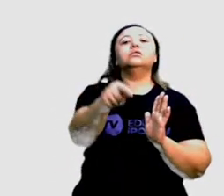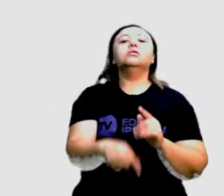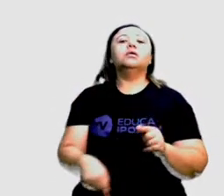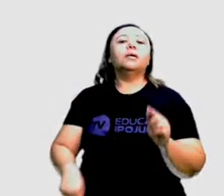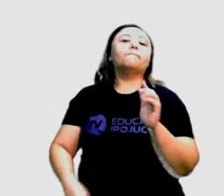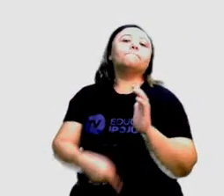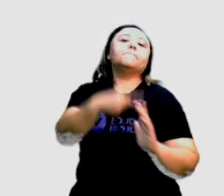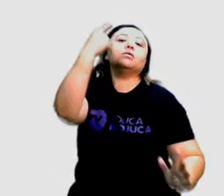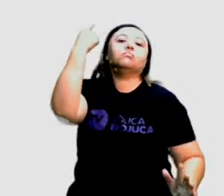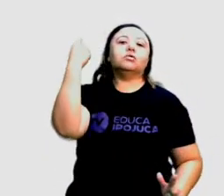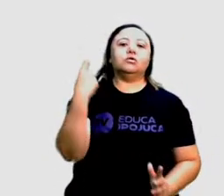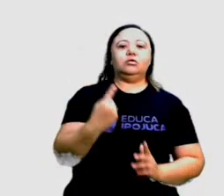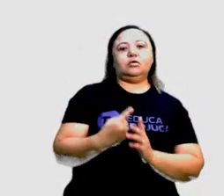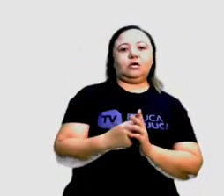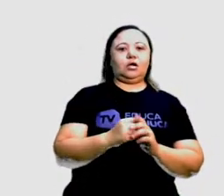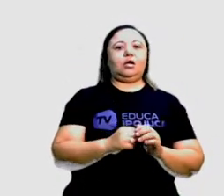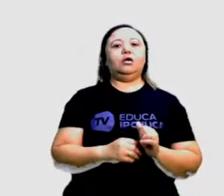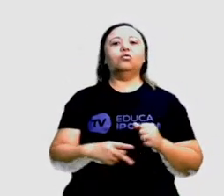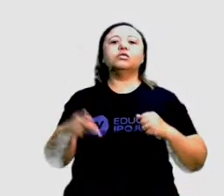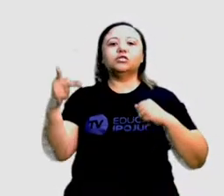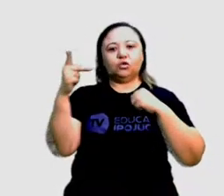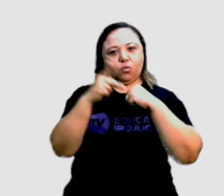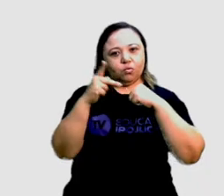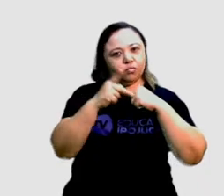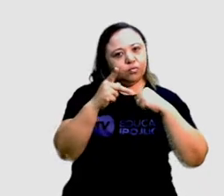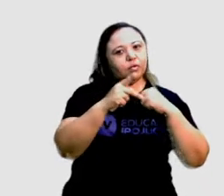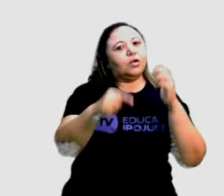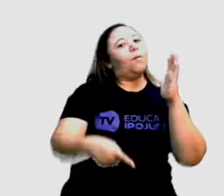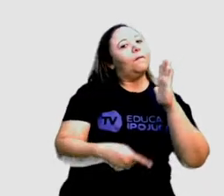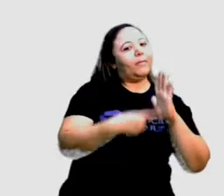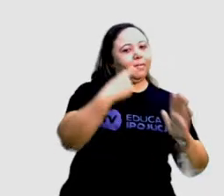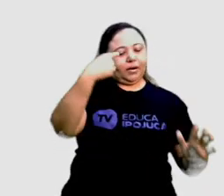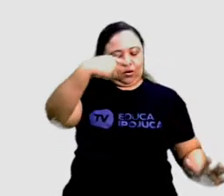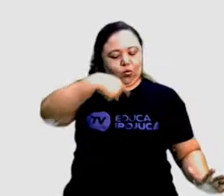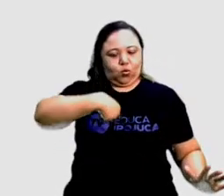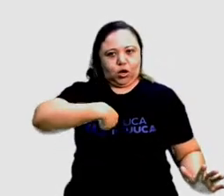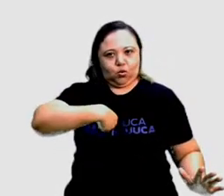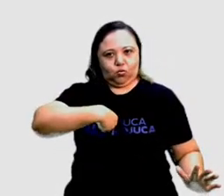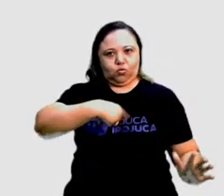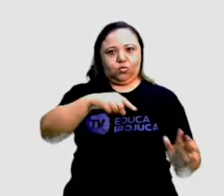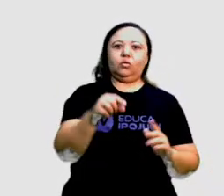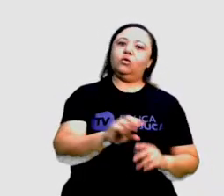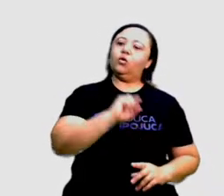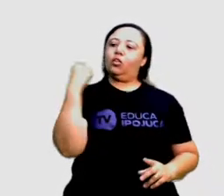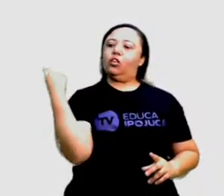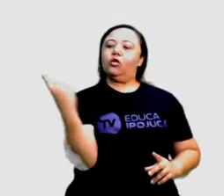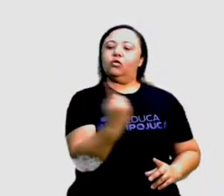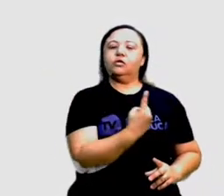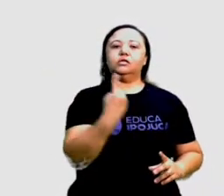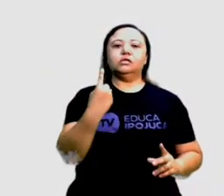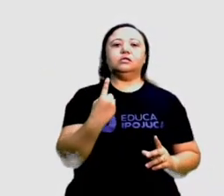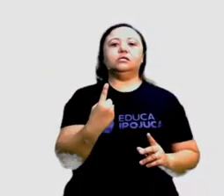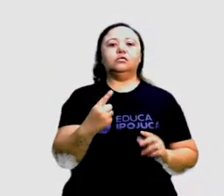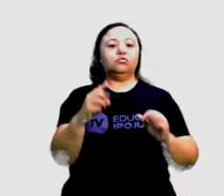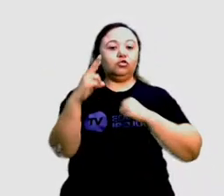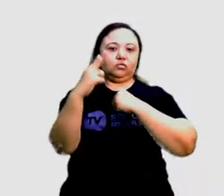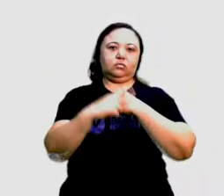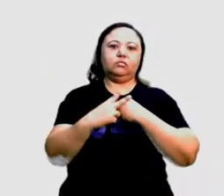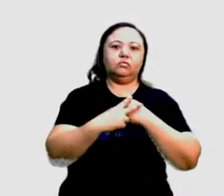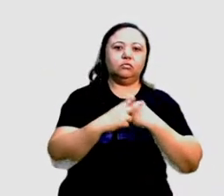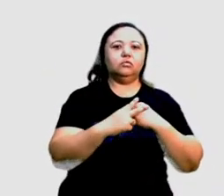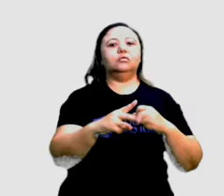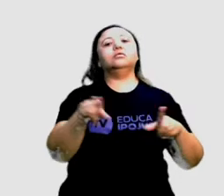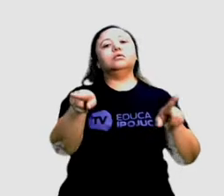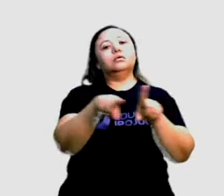em primeira pessoa, né? No plural ou no singular, o eu ou o nós. Os verbos são conjugados em